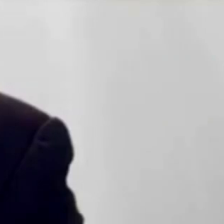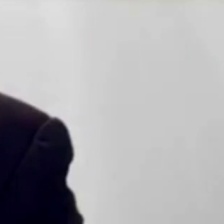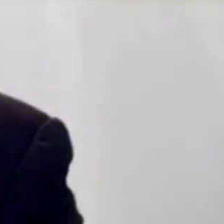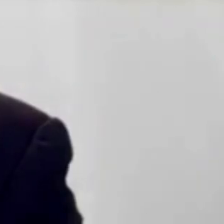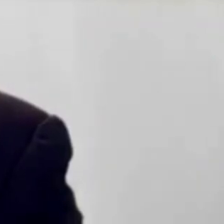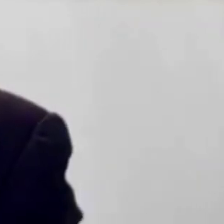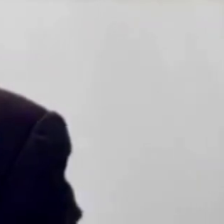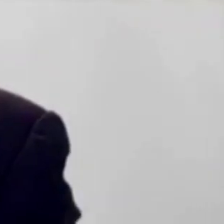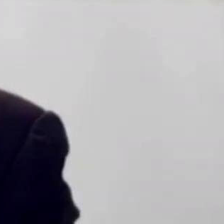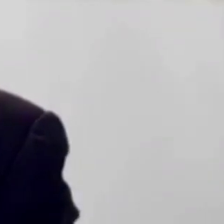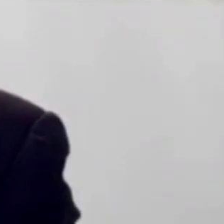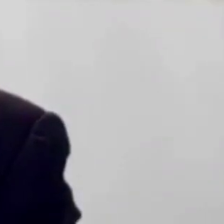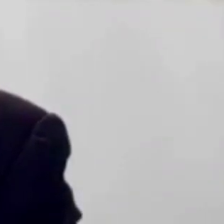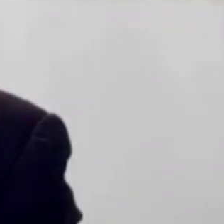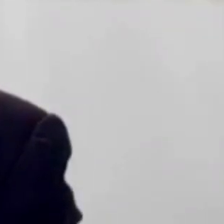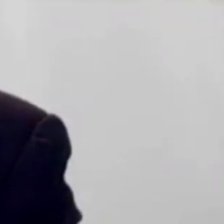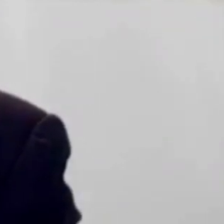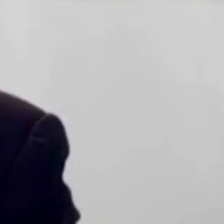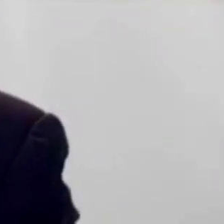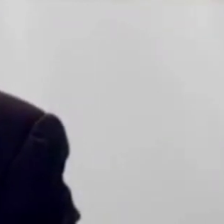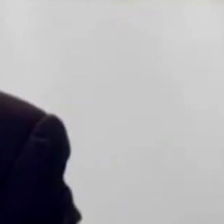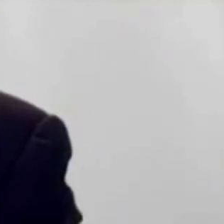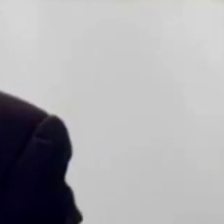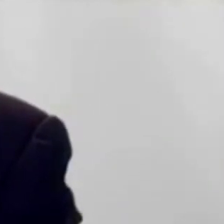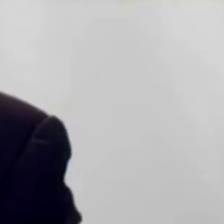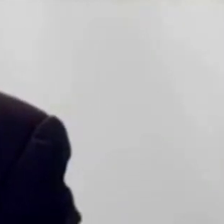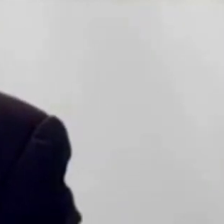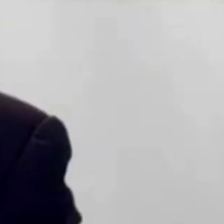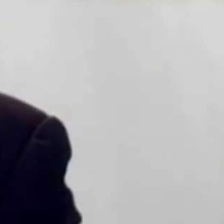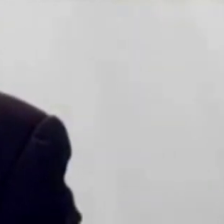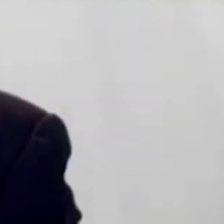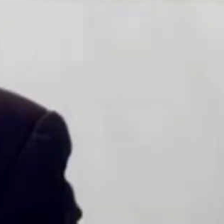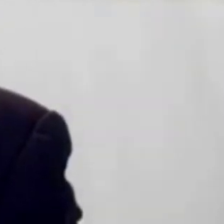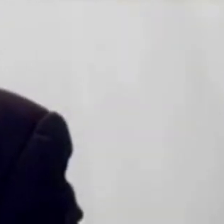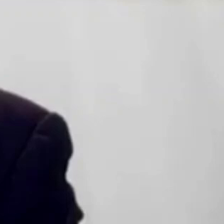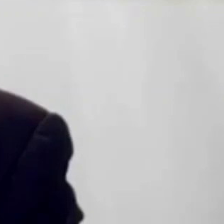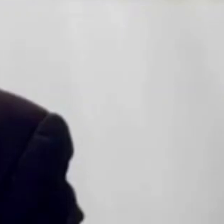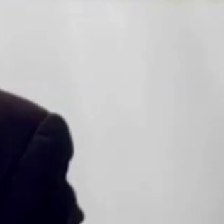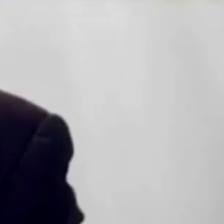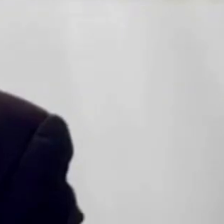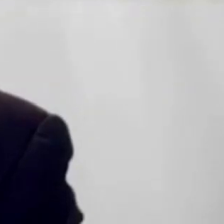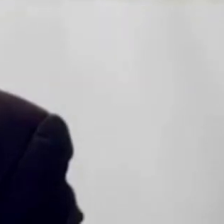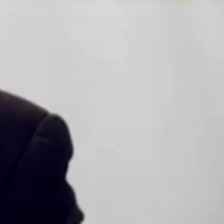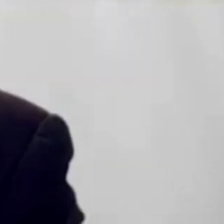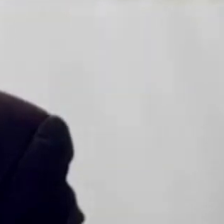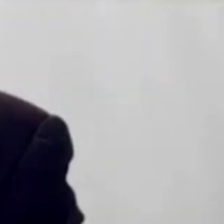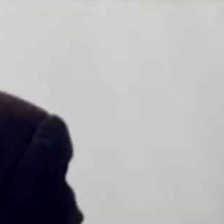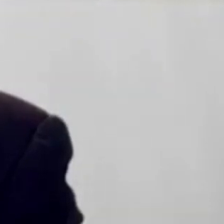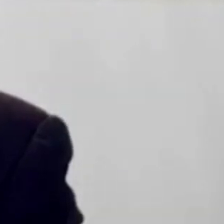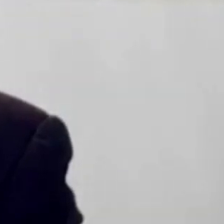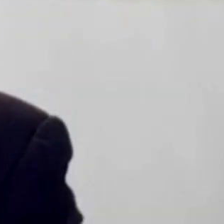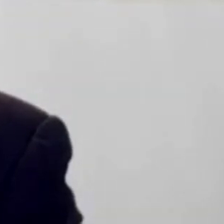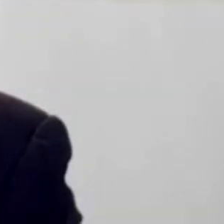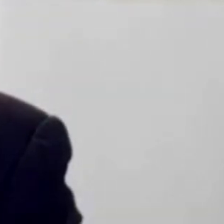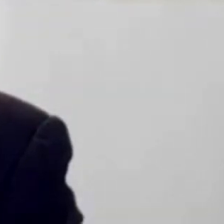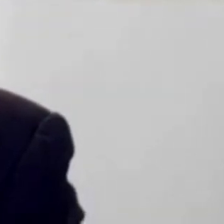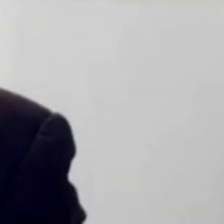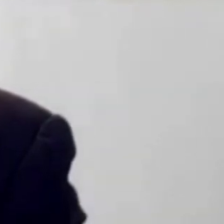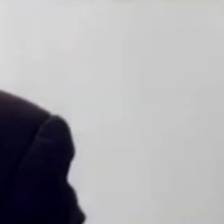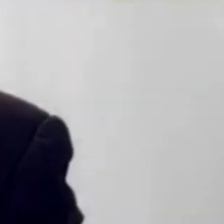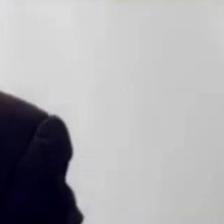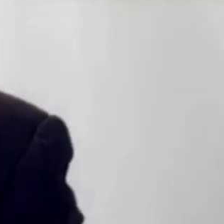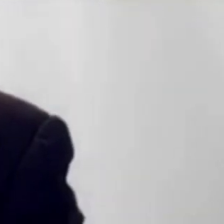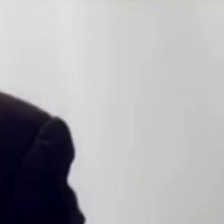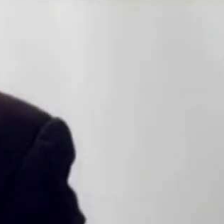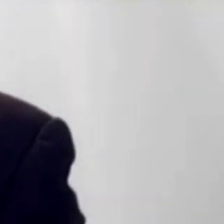falo é Deus. No meu domingo, que é o primeiro dia da semana, é com Deus, é o meu relacionamento com Deus.